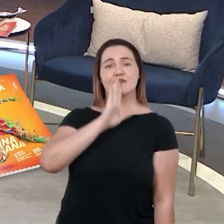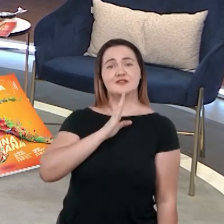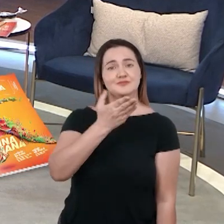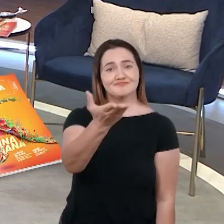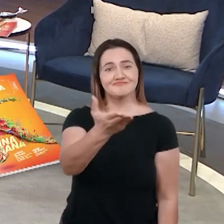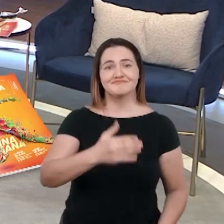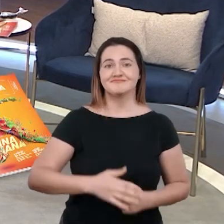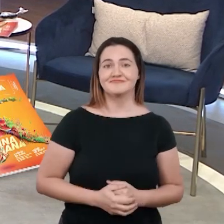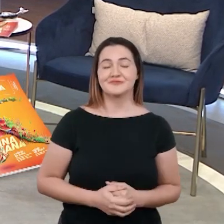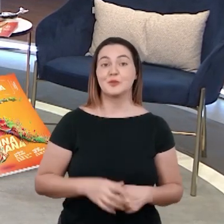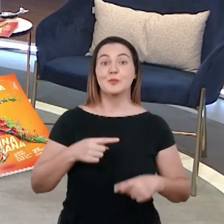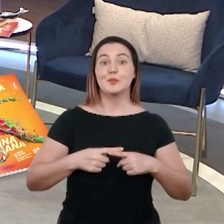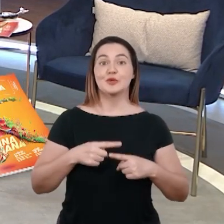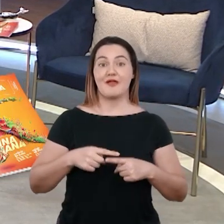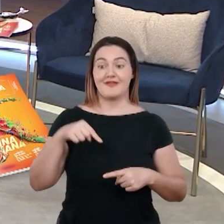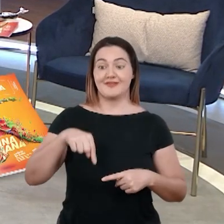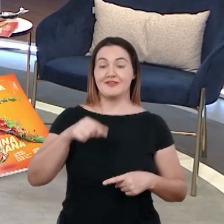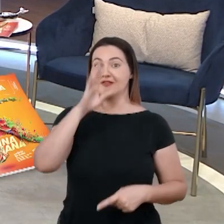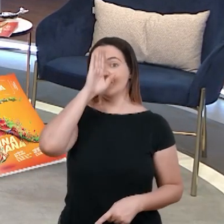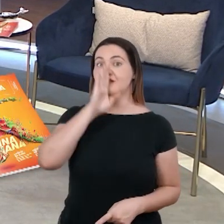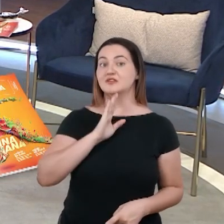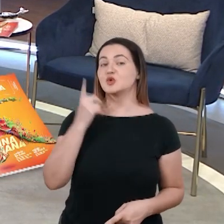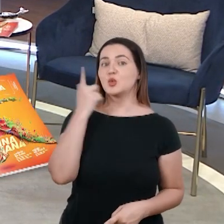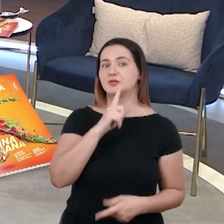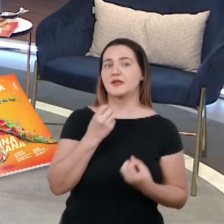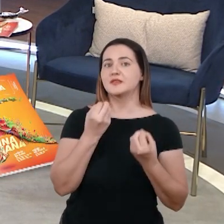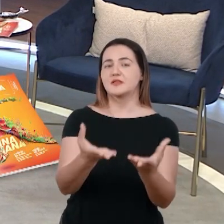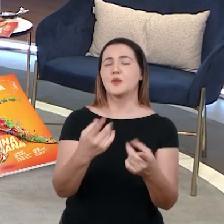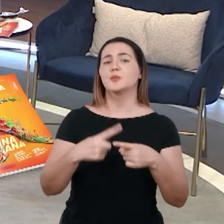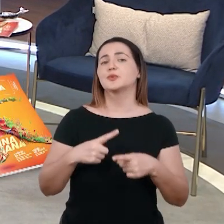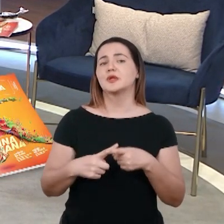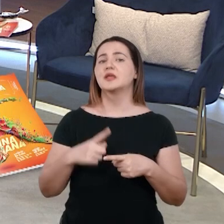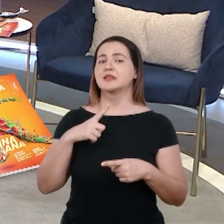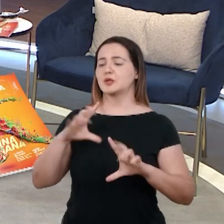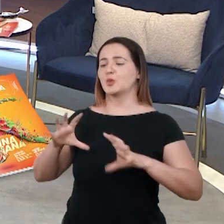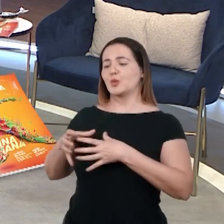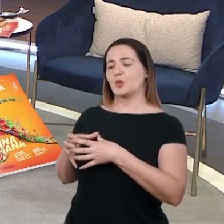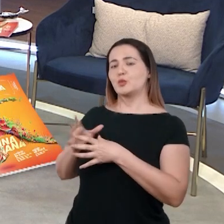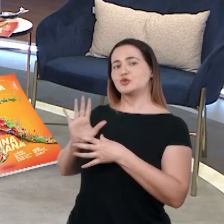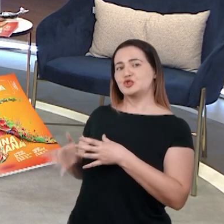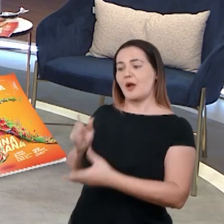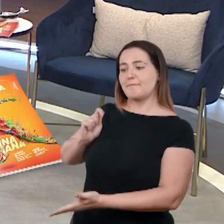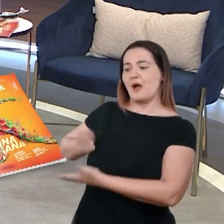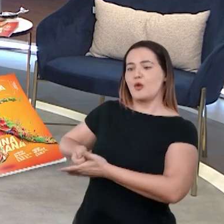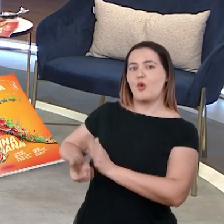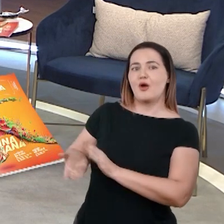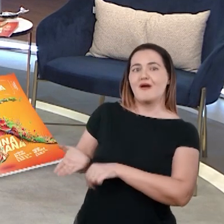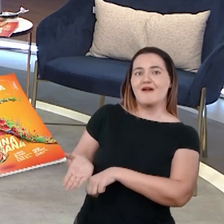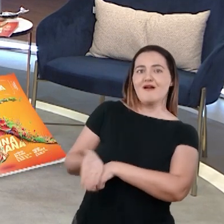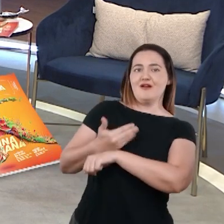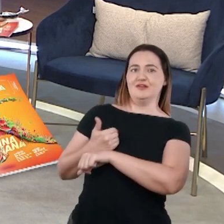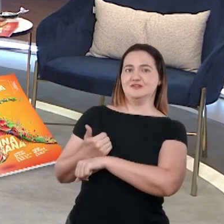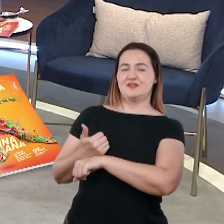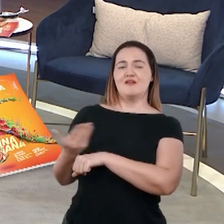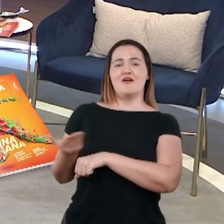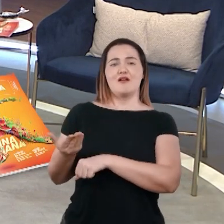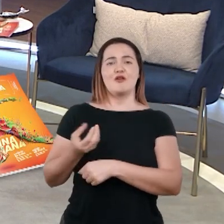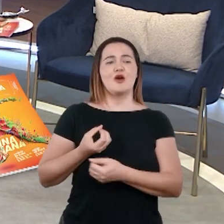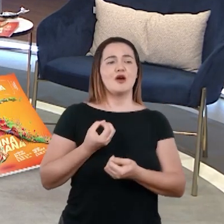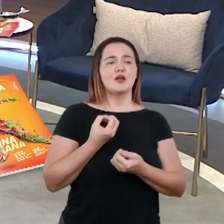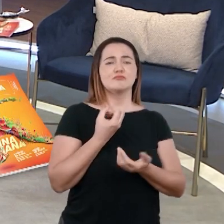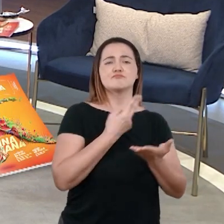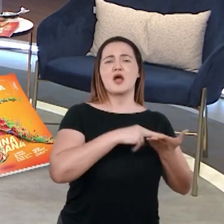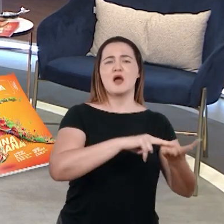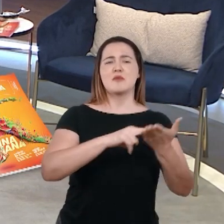para você, porque nós temos aqui na Novo Tempo o apoio dos Anjos da Esperança, que me dão condições de oferecer esse material gratuitamente